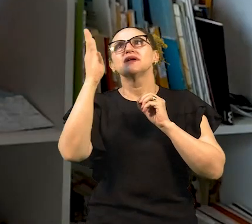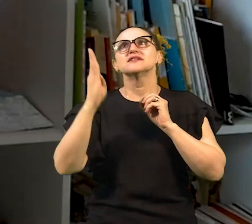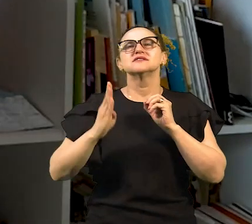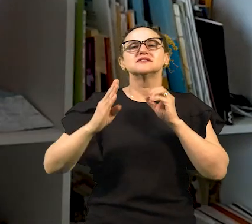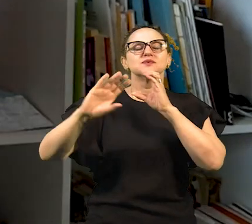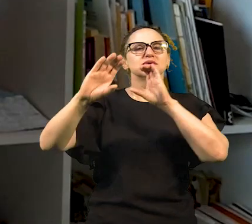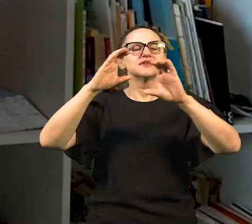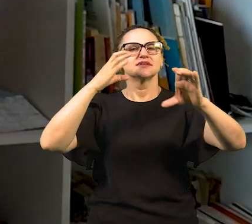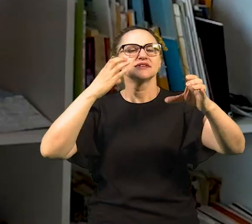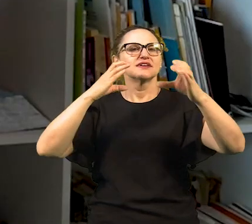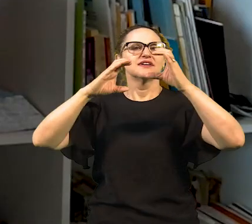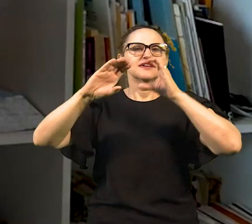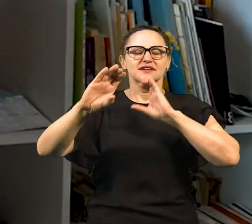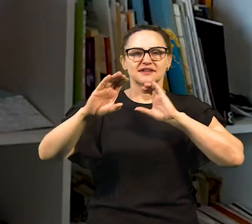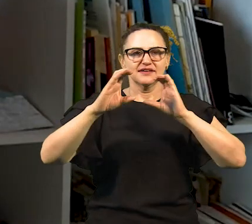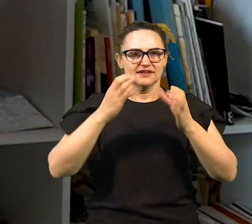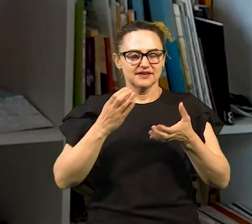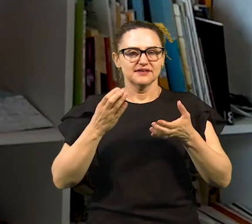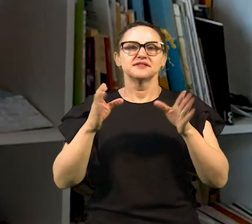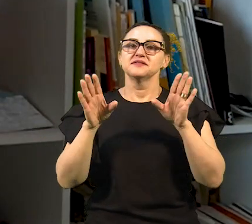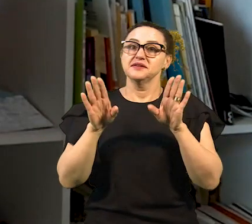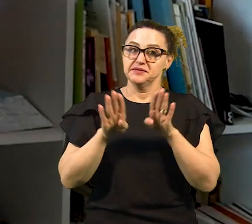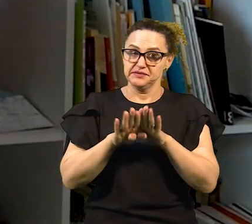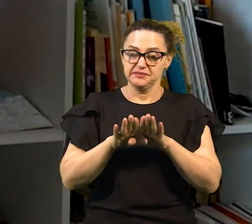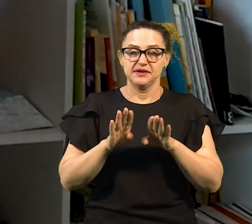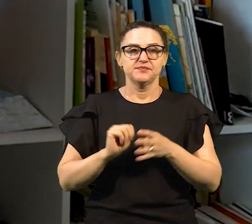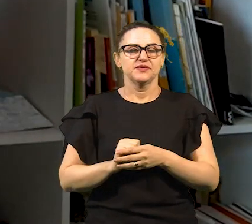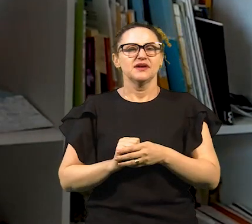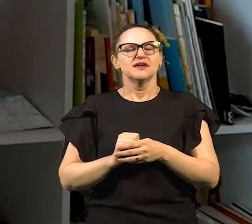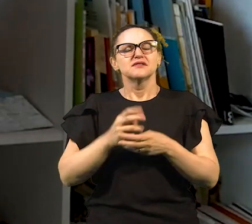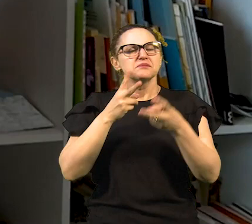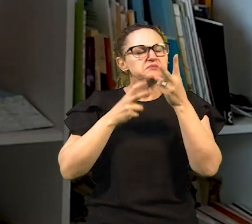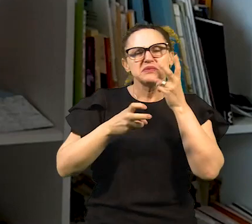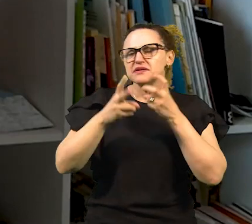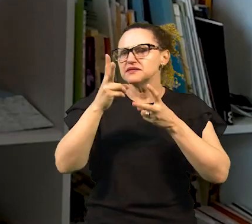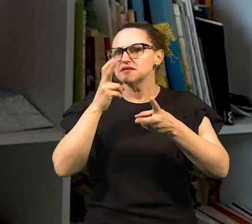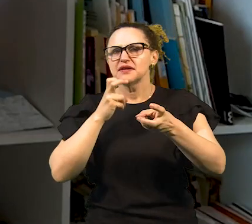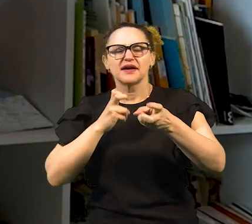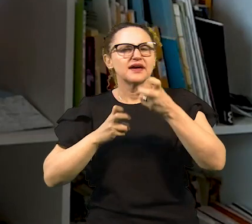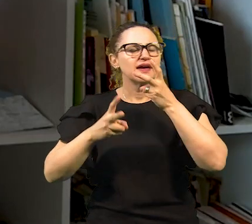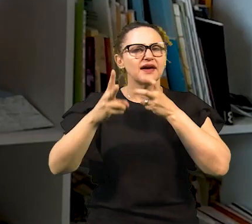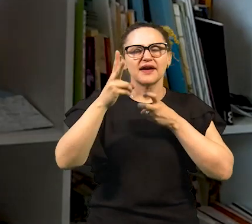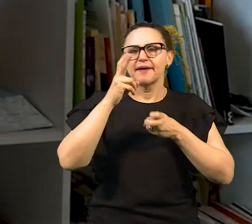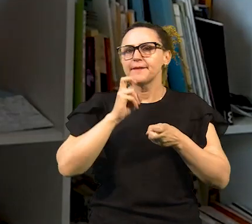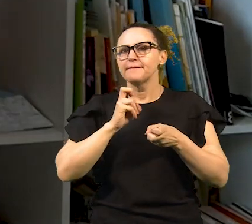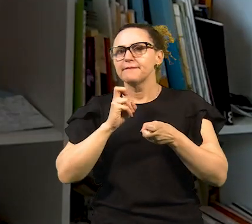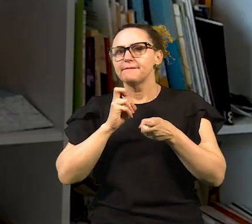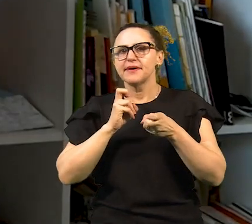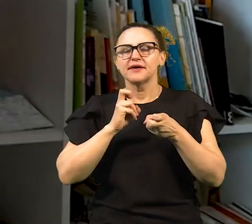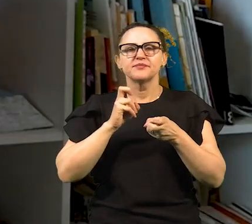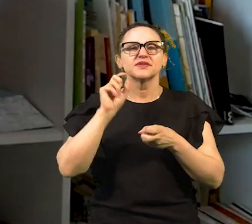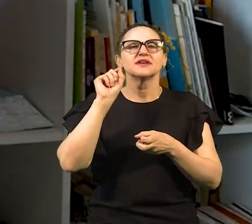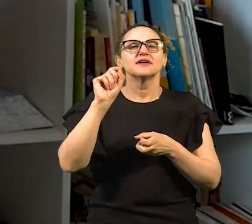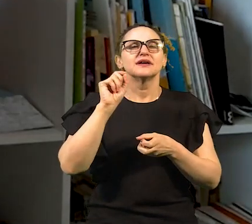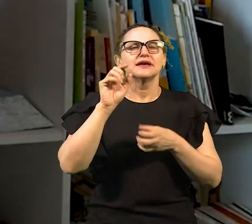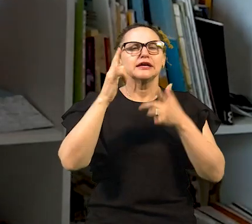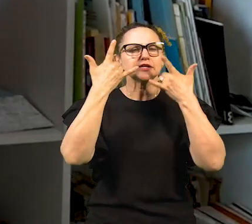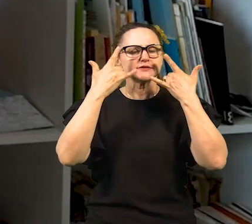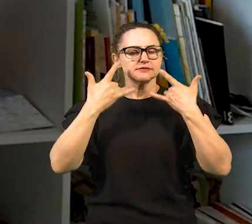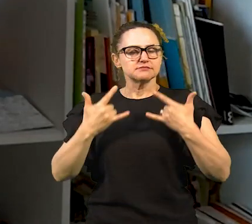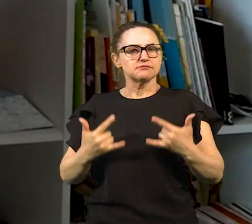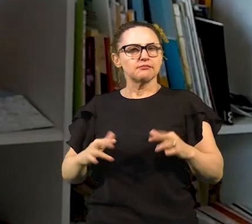luta, né? E a gente percebe isso a partir de várias vozes diferenciadas e estéticas